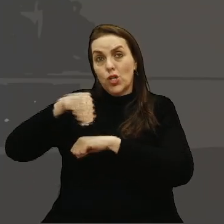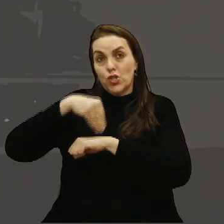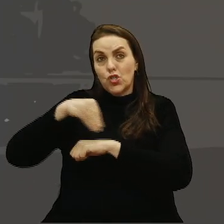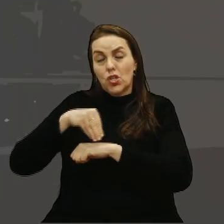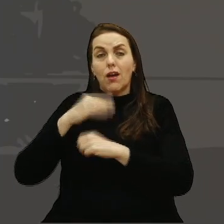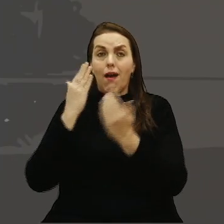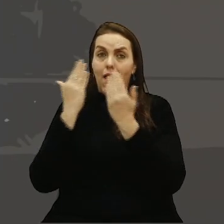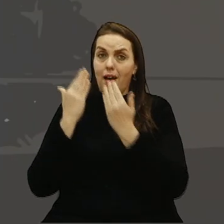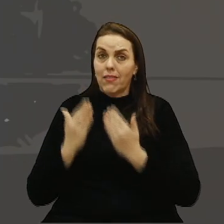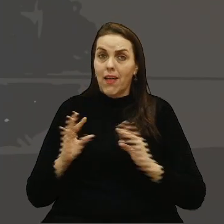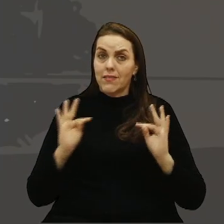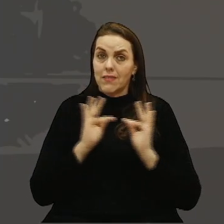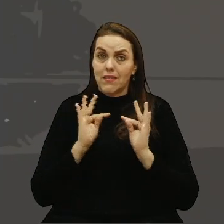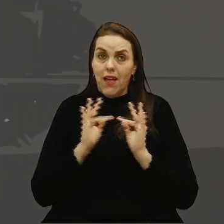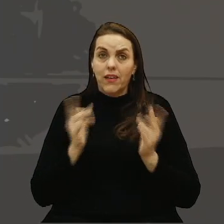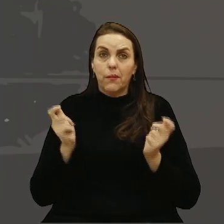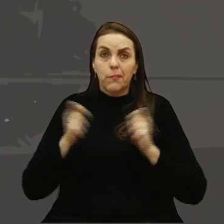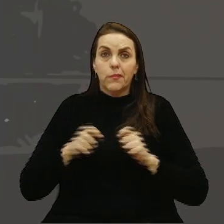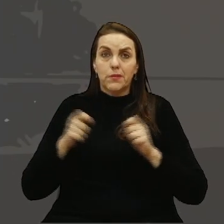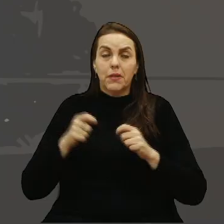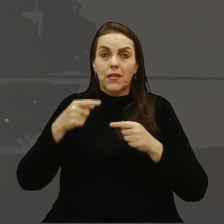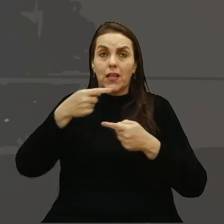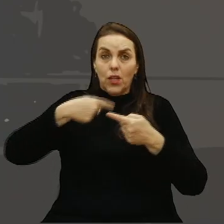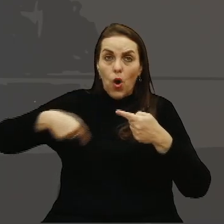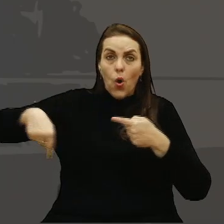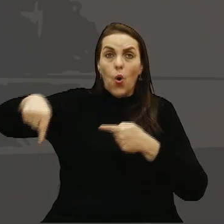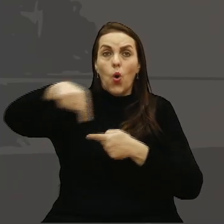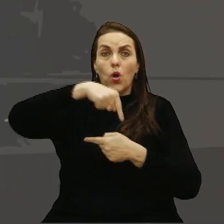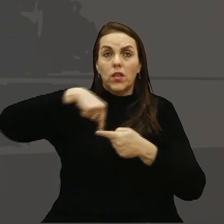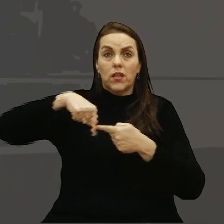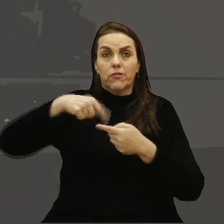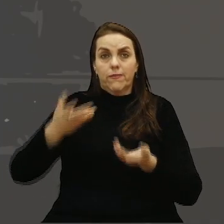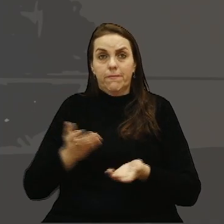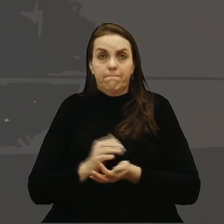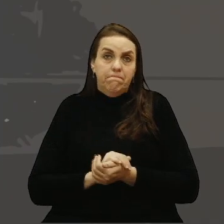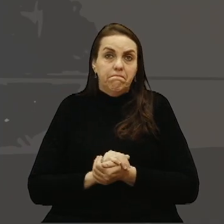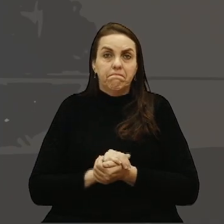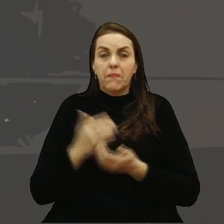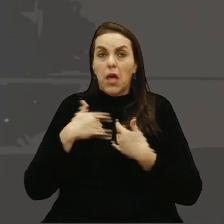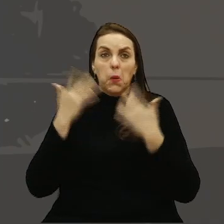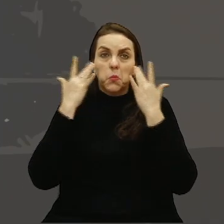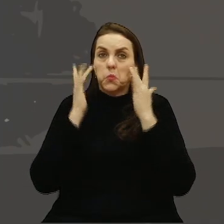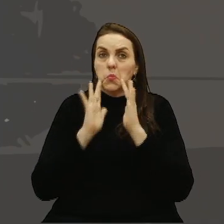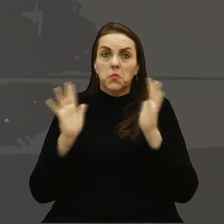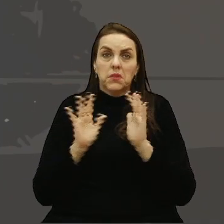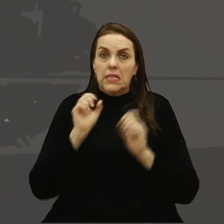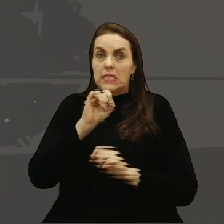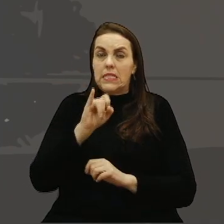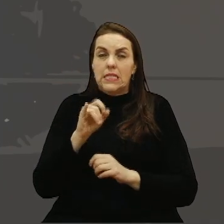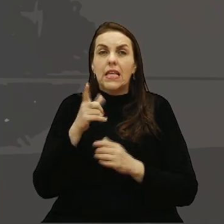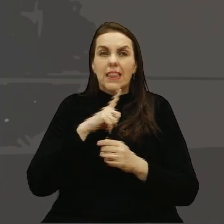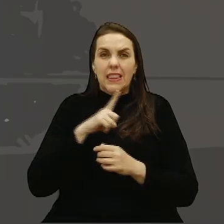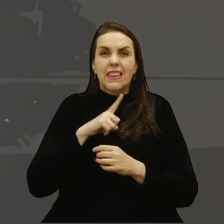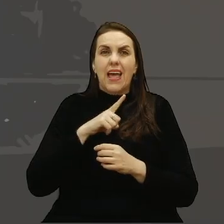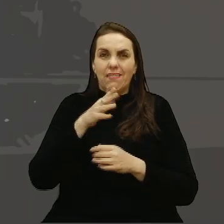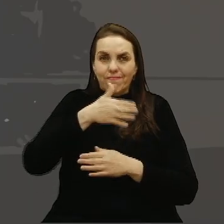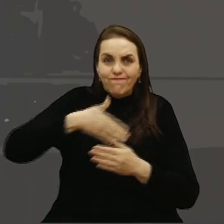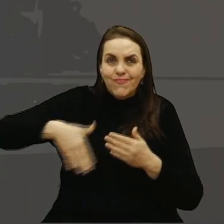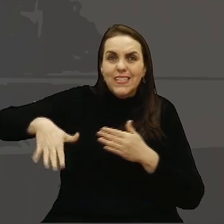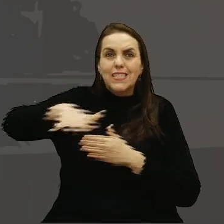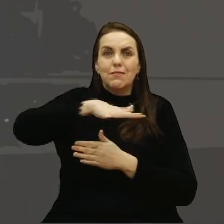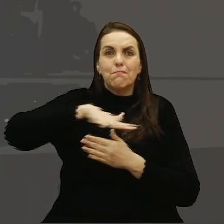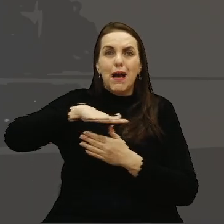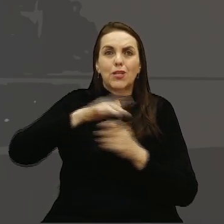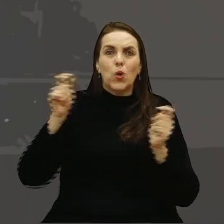análise técnica para a possibilidade de colocar uma rotatória, se for o caso, aqui nesse ponto. Eu não sei se nós vamos ter espaço físico suficiente para fazer